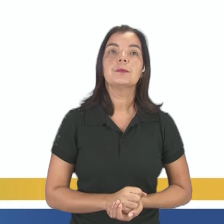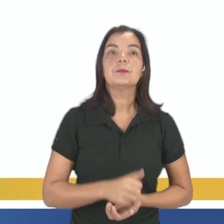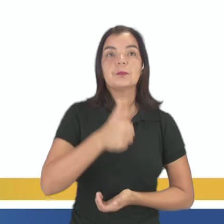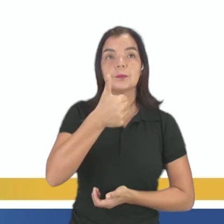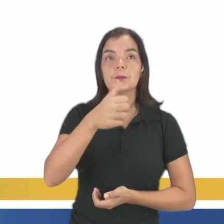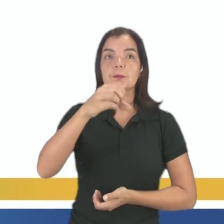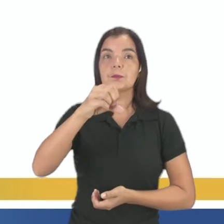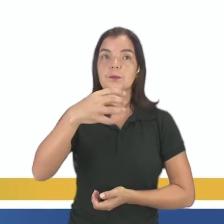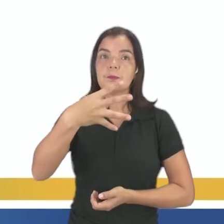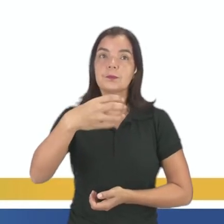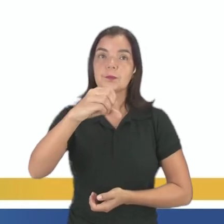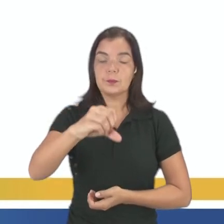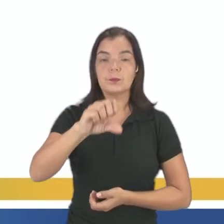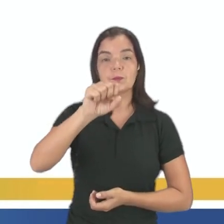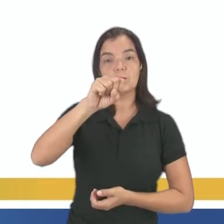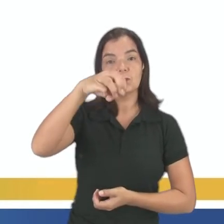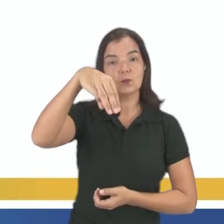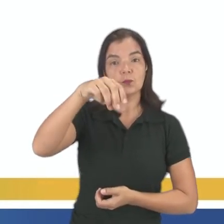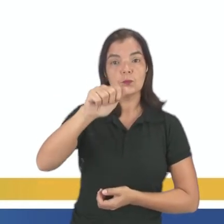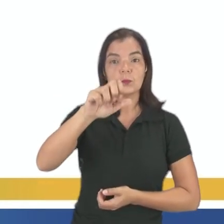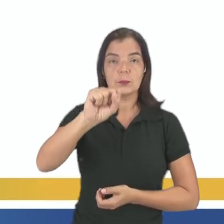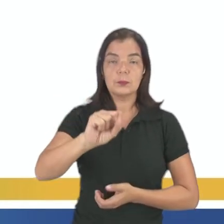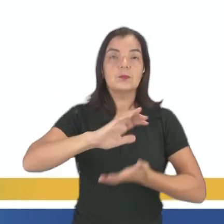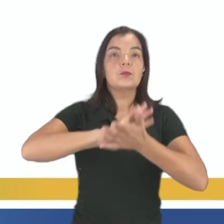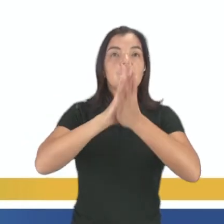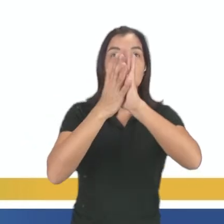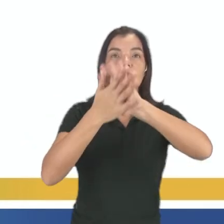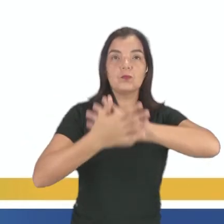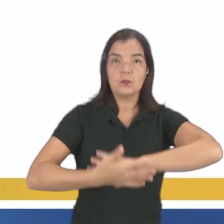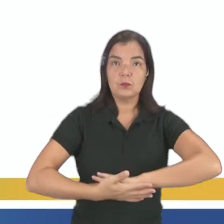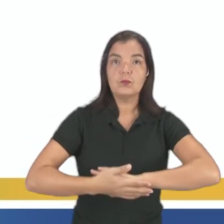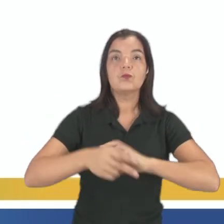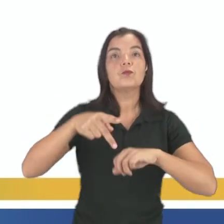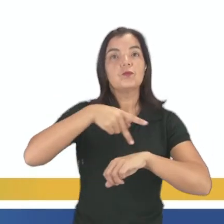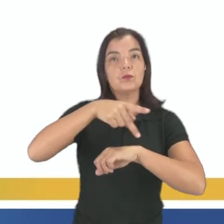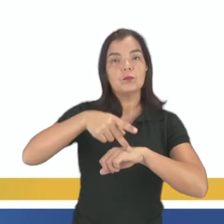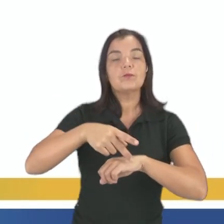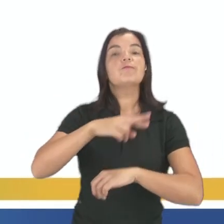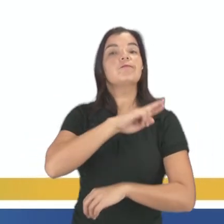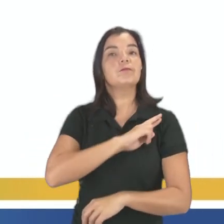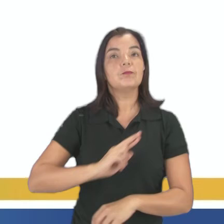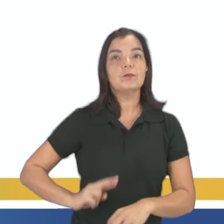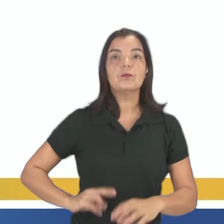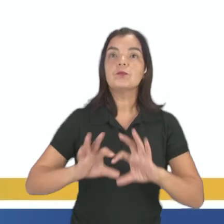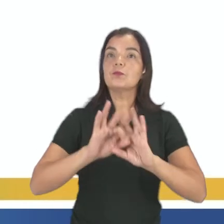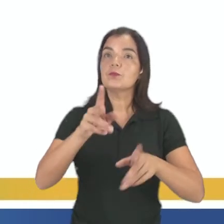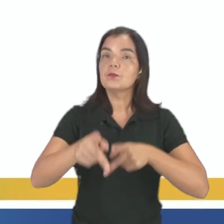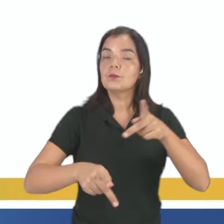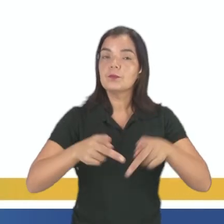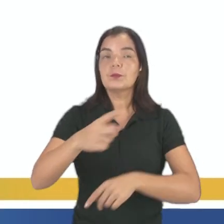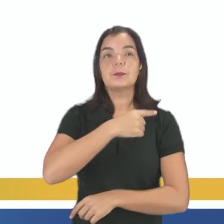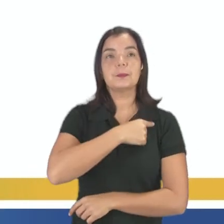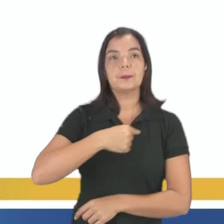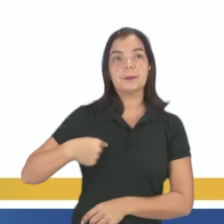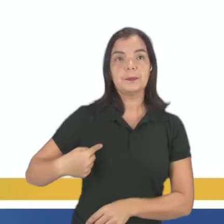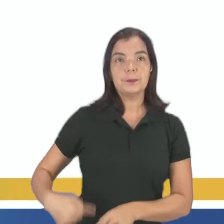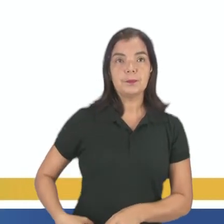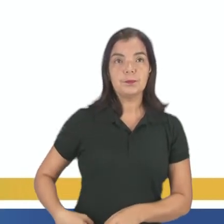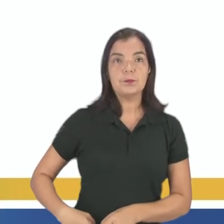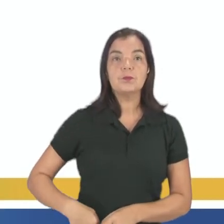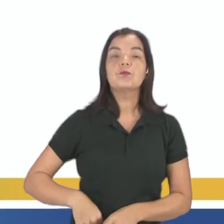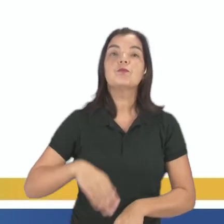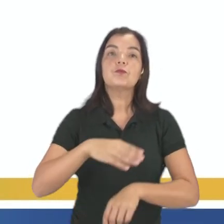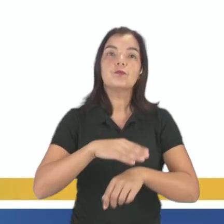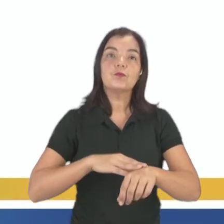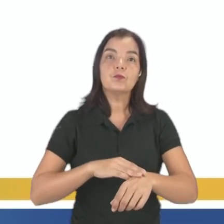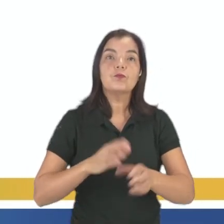Em 1949, Mao Tse-tung, derrotando os nacionalistas, proclamou a República Popular da China. No interior do